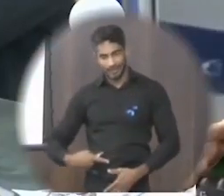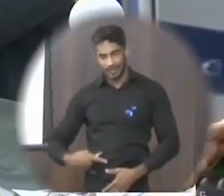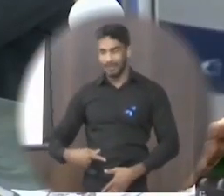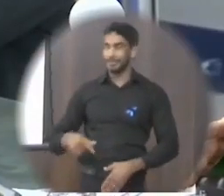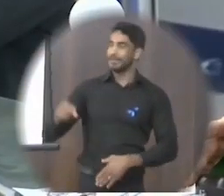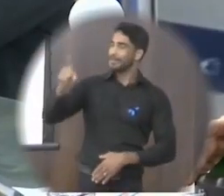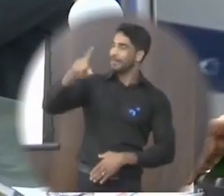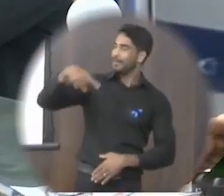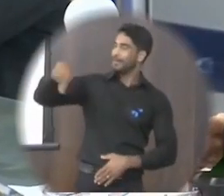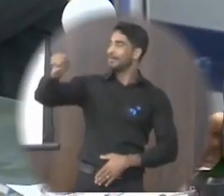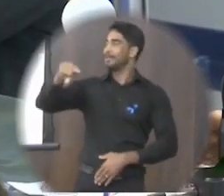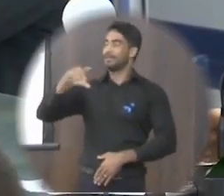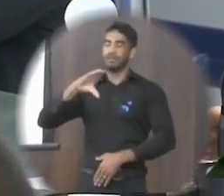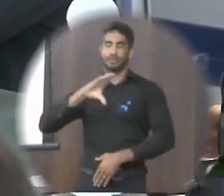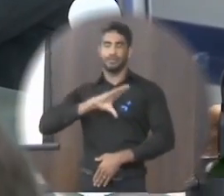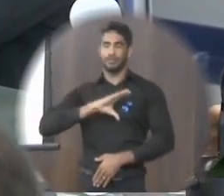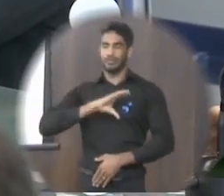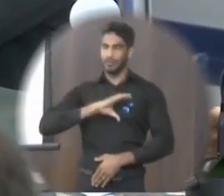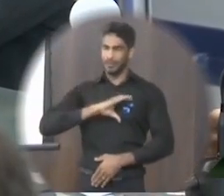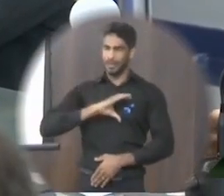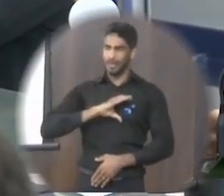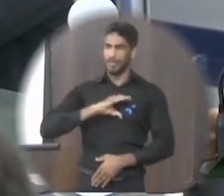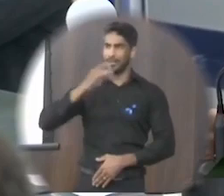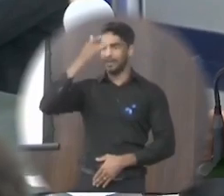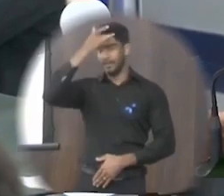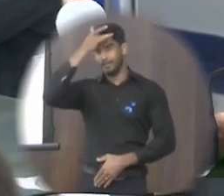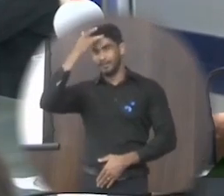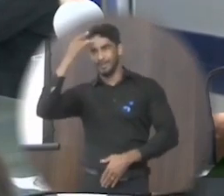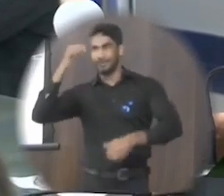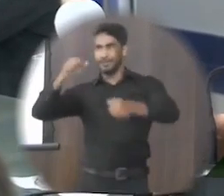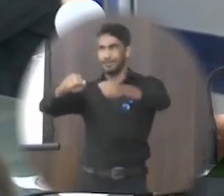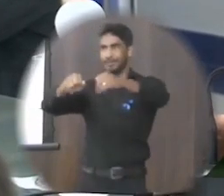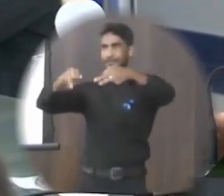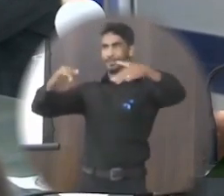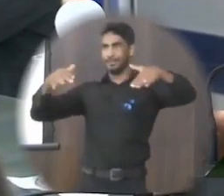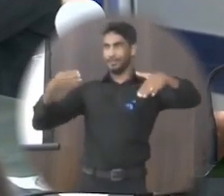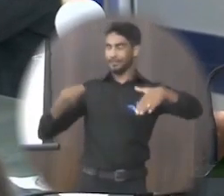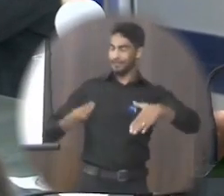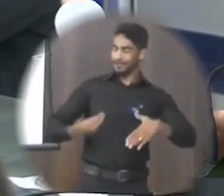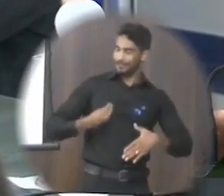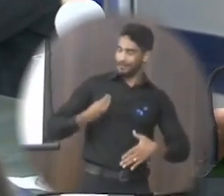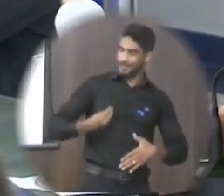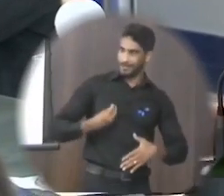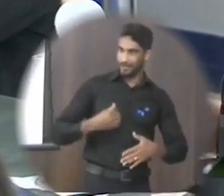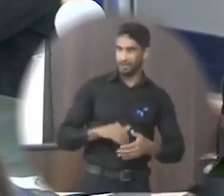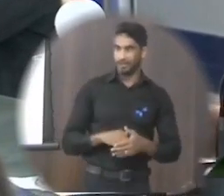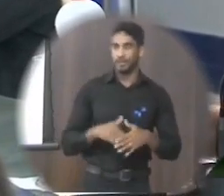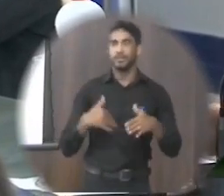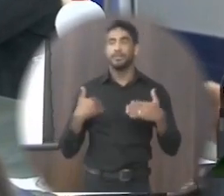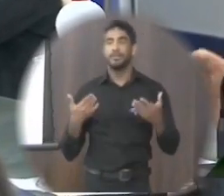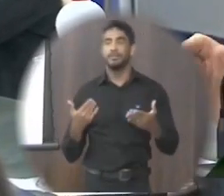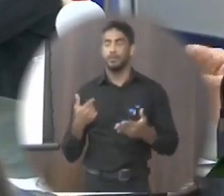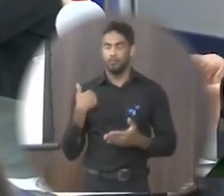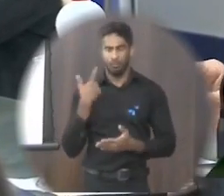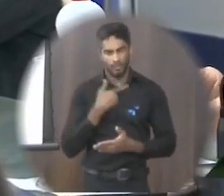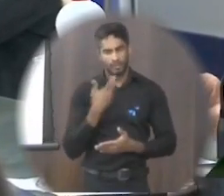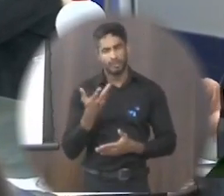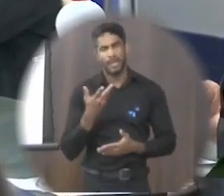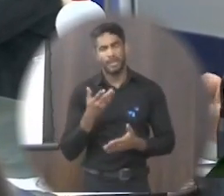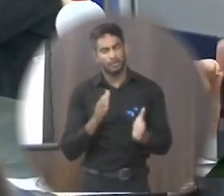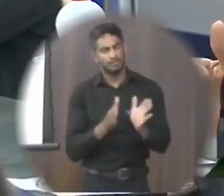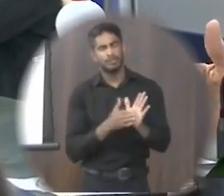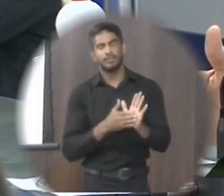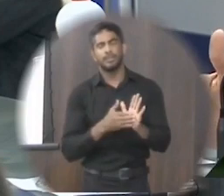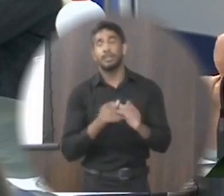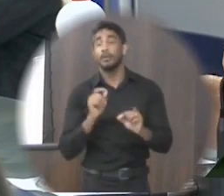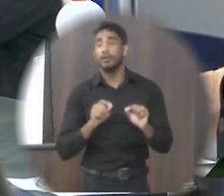demais componentes desta casa, nobres colegas vereadores, público aqui presente. O que nós queremos com essa lei, senhor presidente?